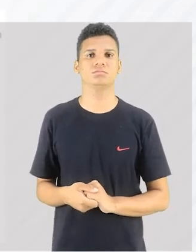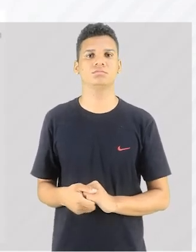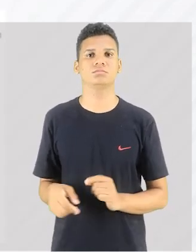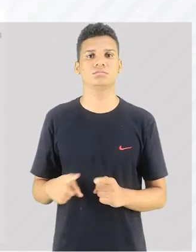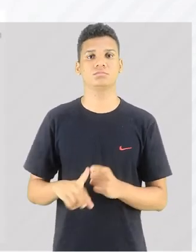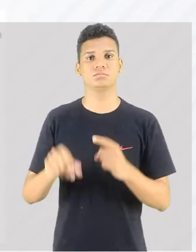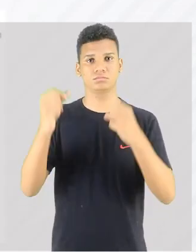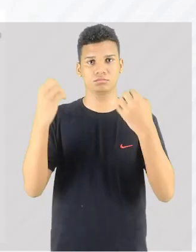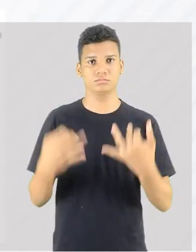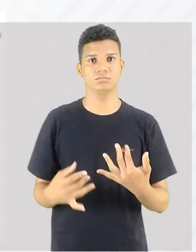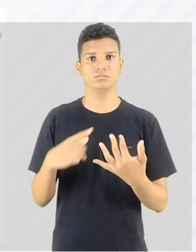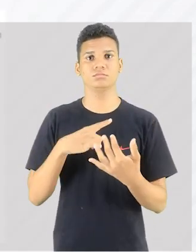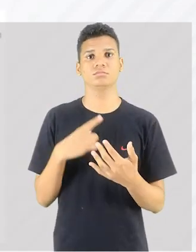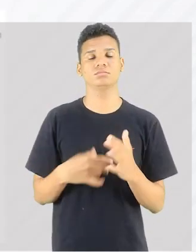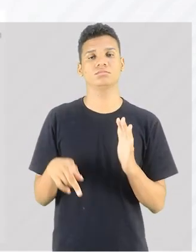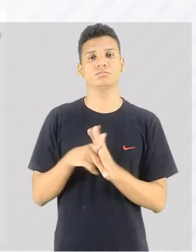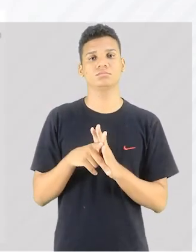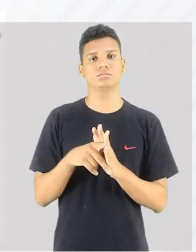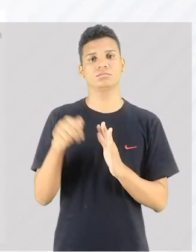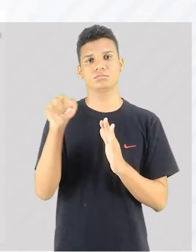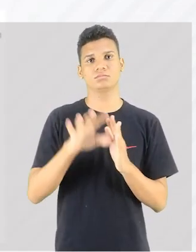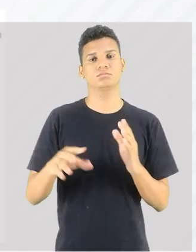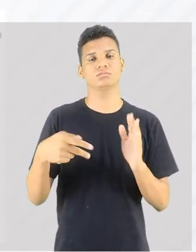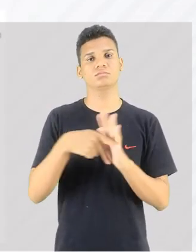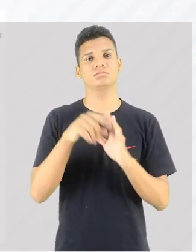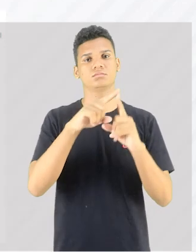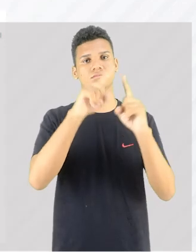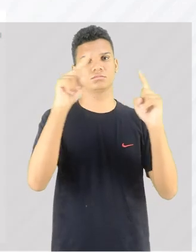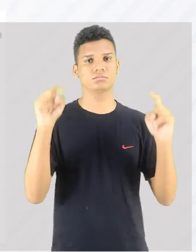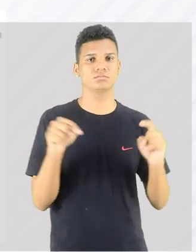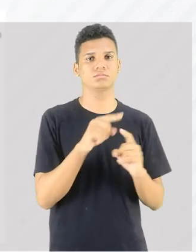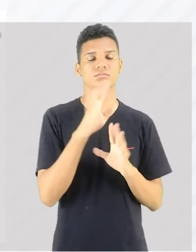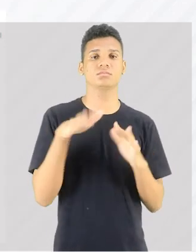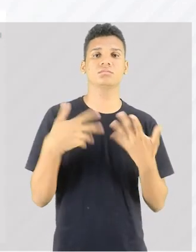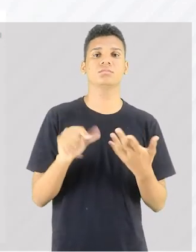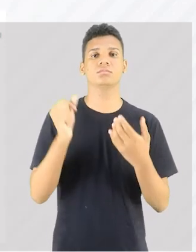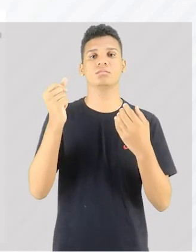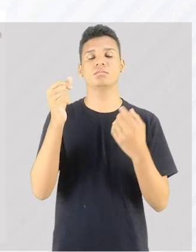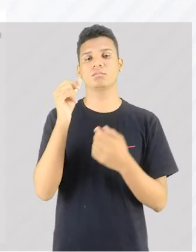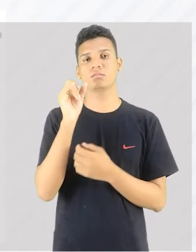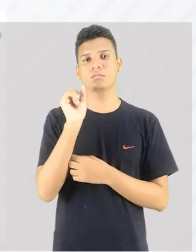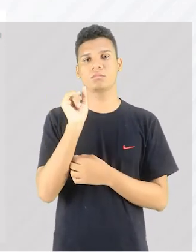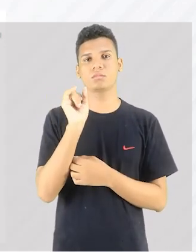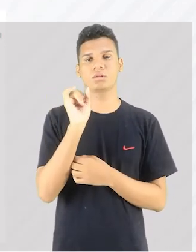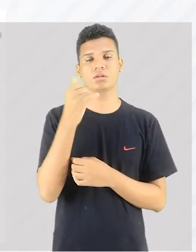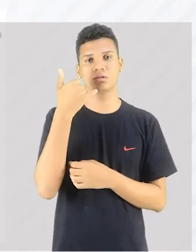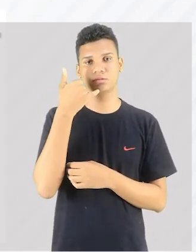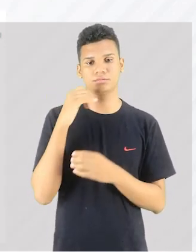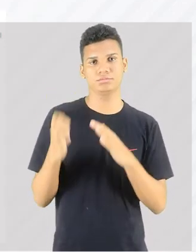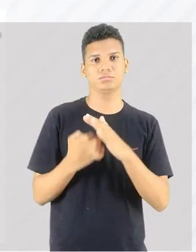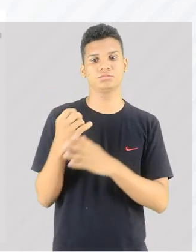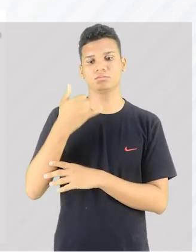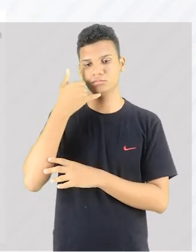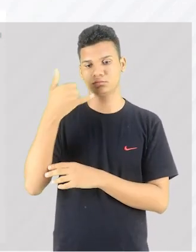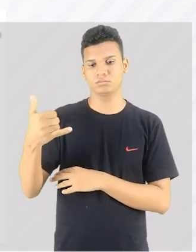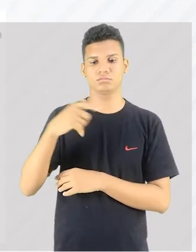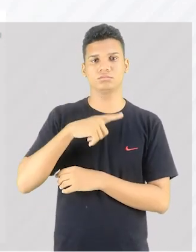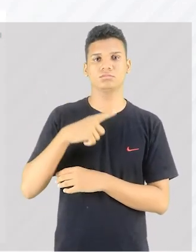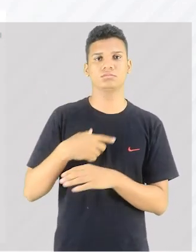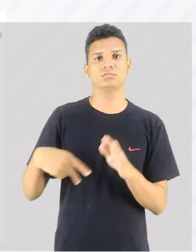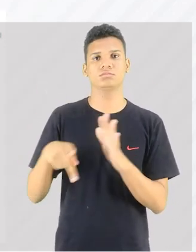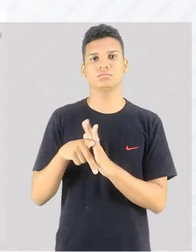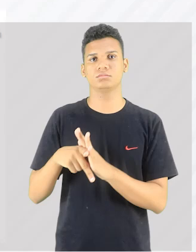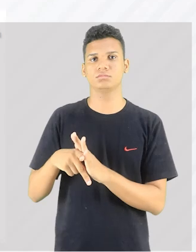que fala de área de círculo né olha só uma empresa de telefonia celular possui duas antenas